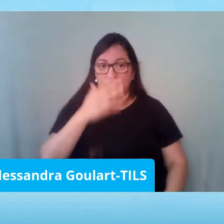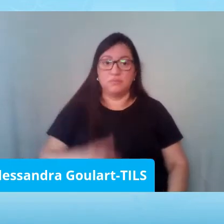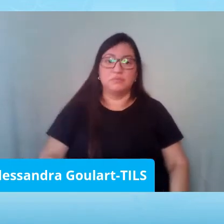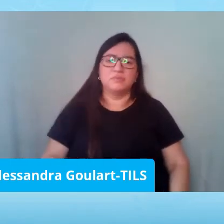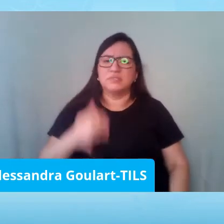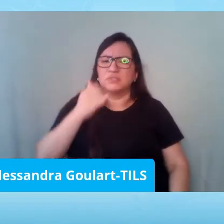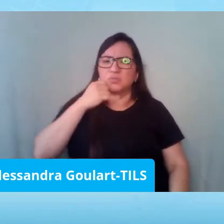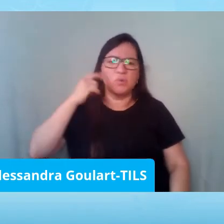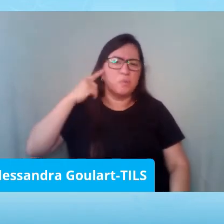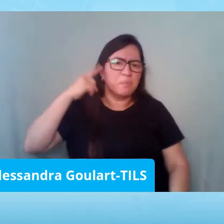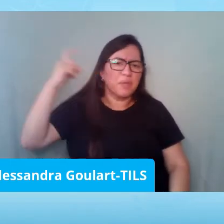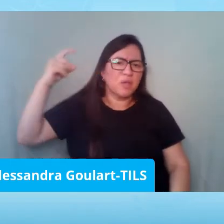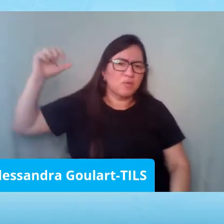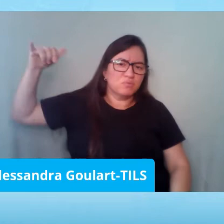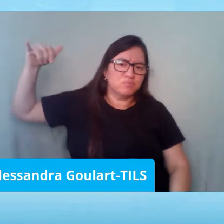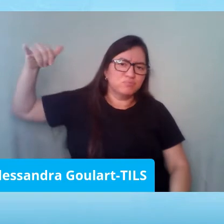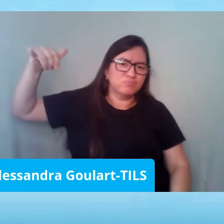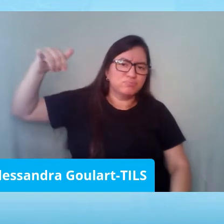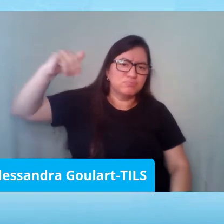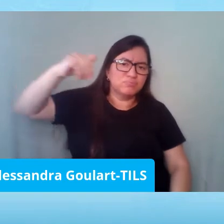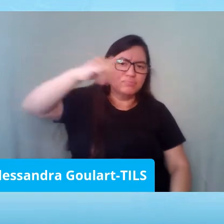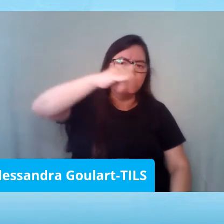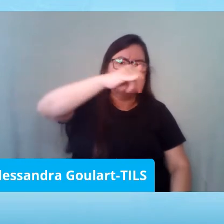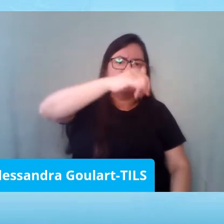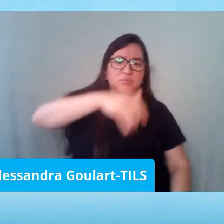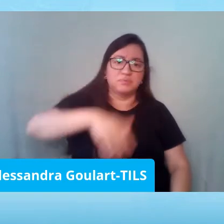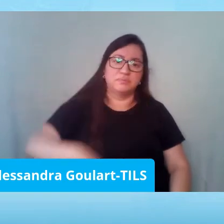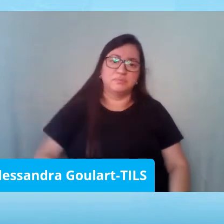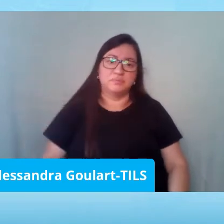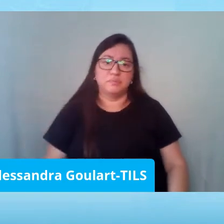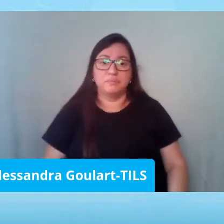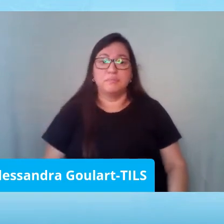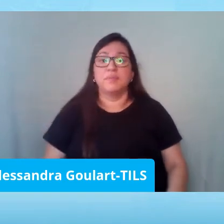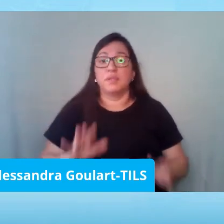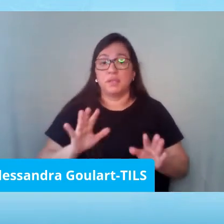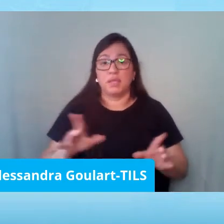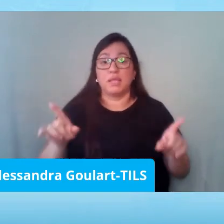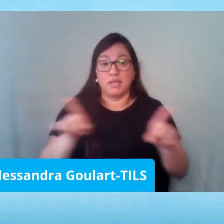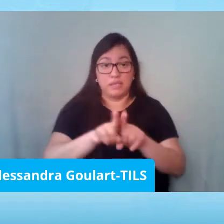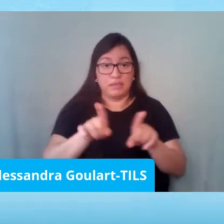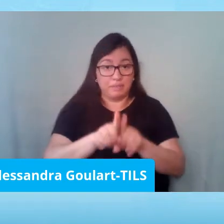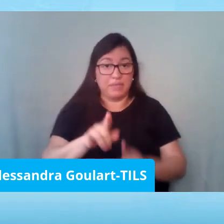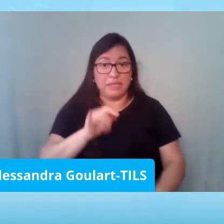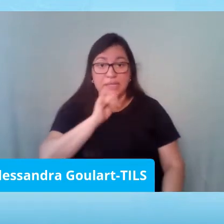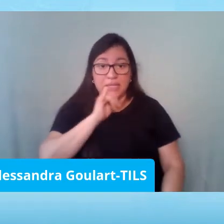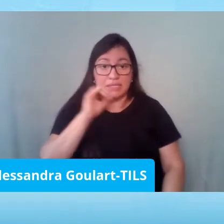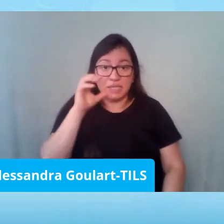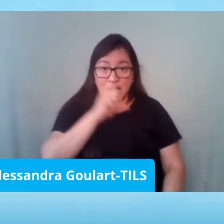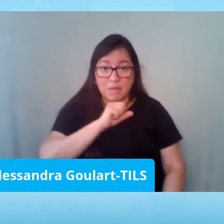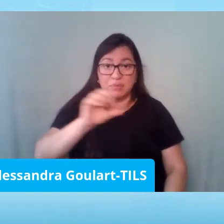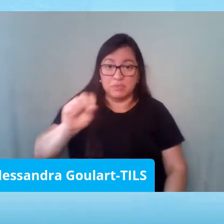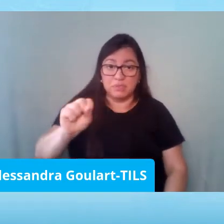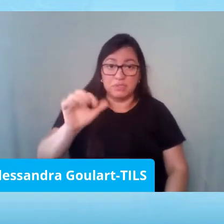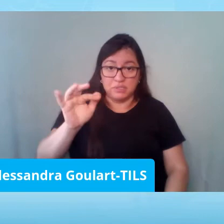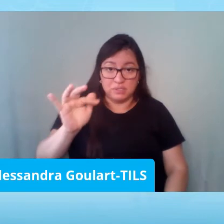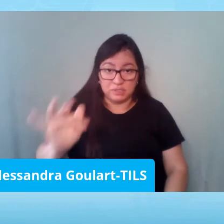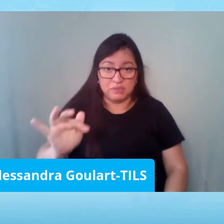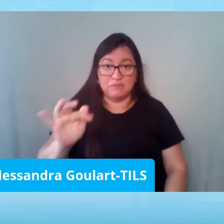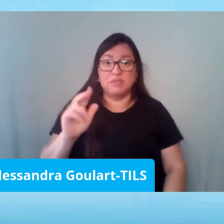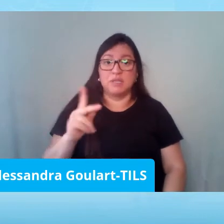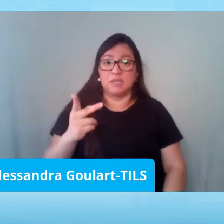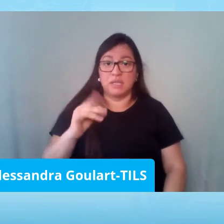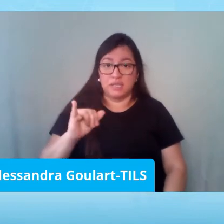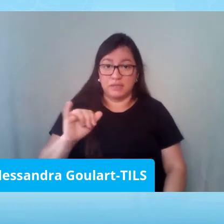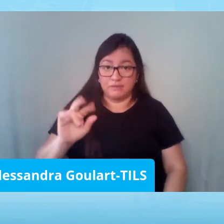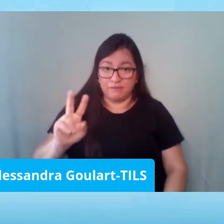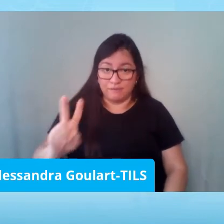desculpa o barulho. E aí também a gente tem os testes rápidos para diagnóstico de sífilis, HIV e hepatite B e hepatite C